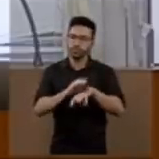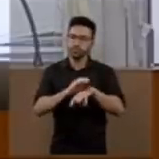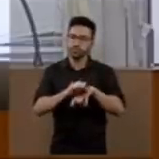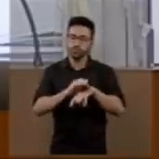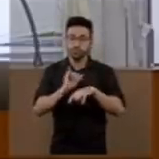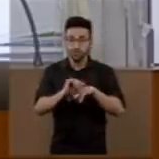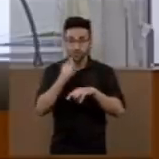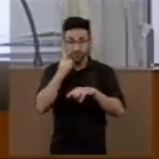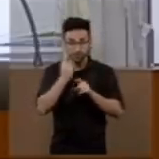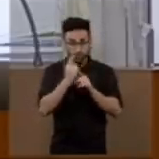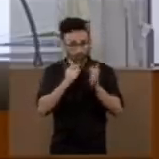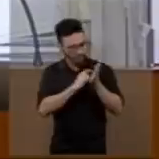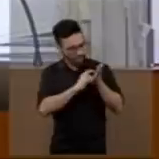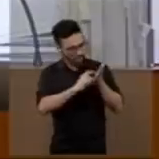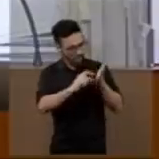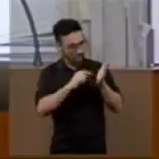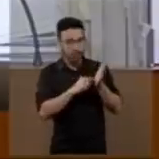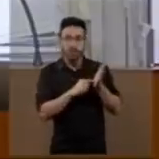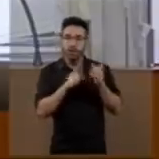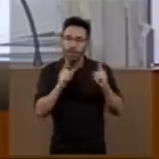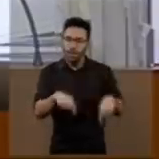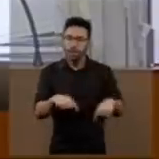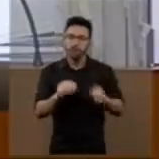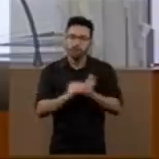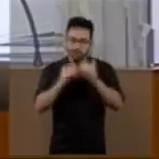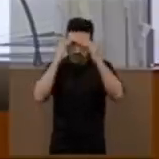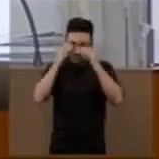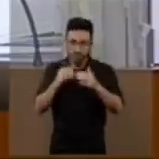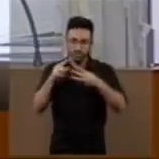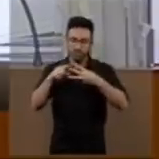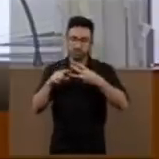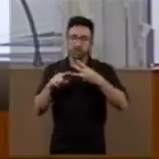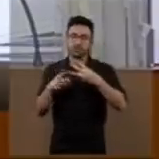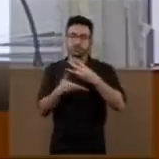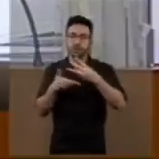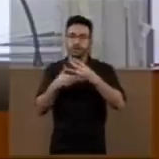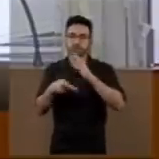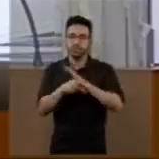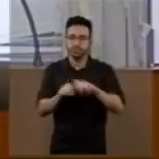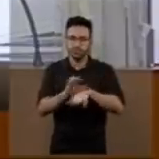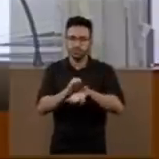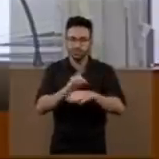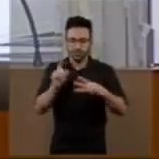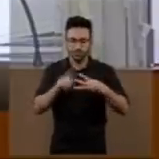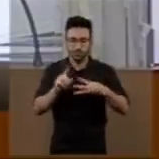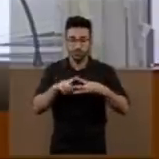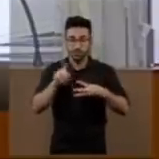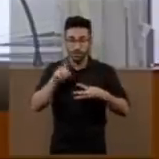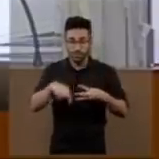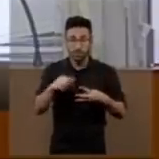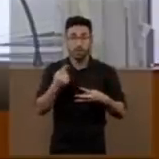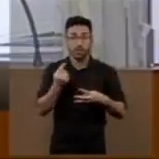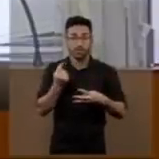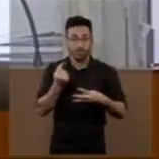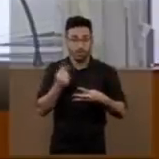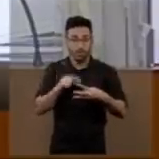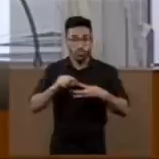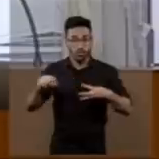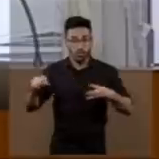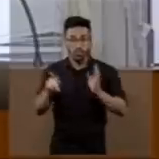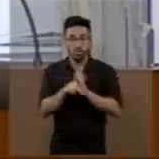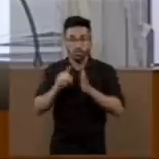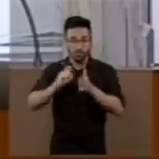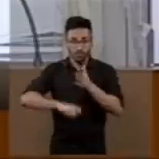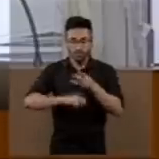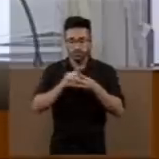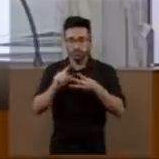aquele dispositivo contra um dos três parâmetros constitucionais apresentados. 1. Relevância do valor dos créditos tributários em